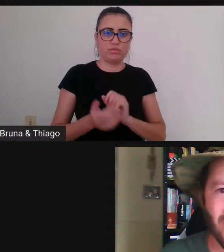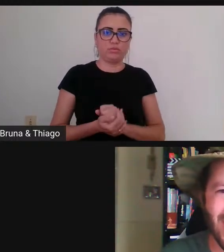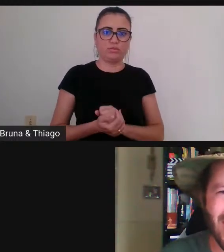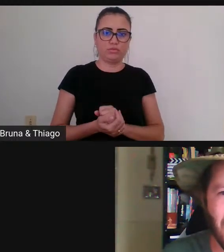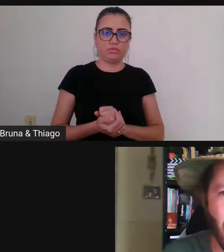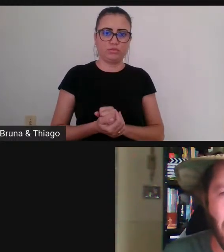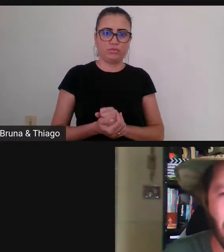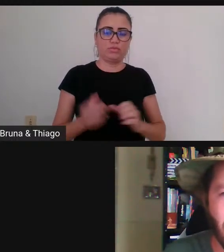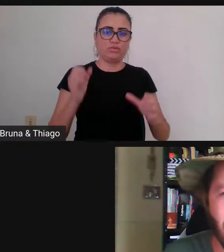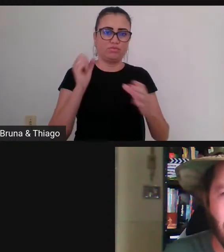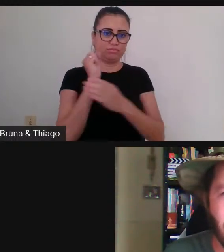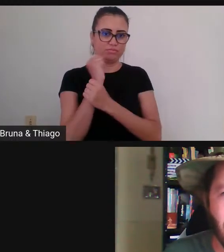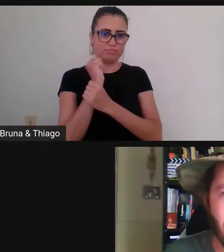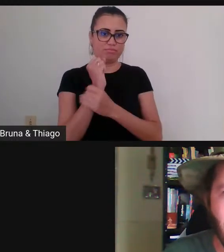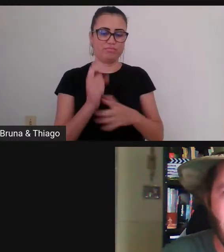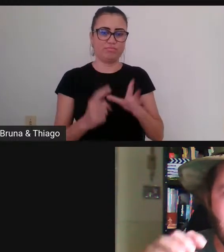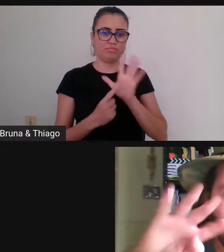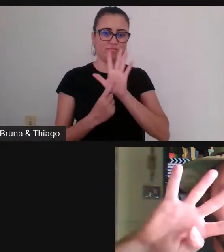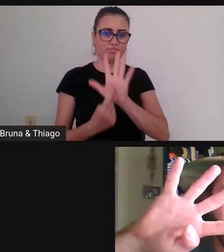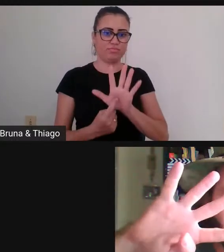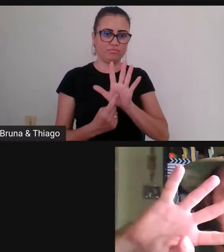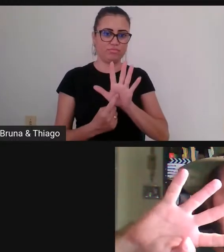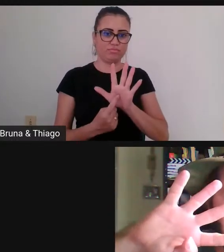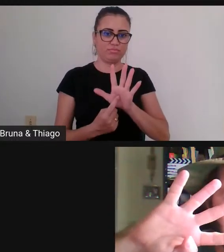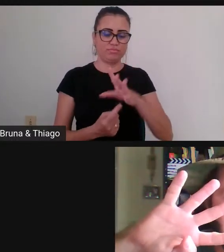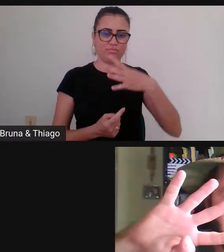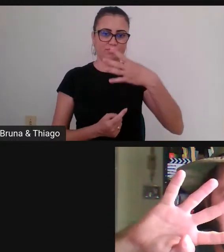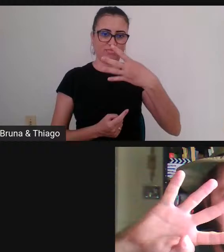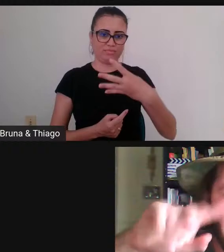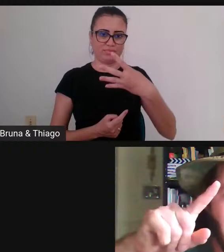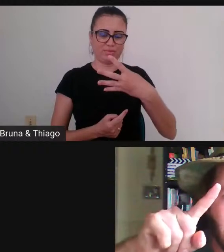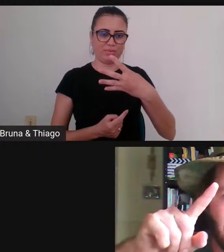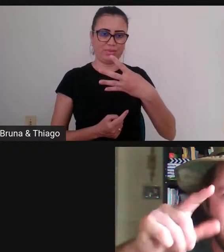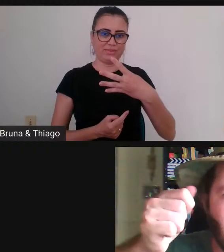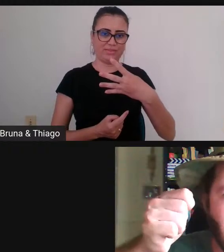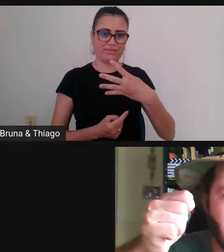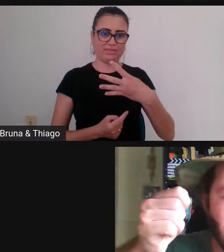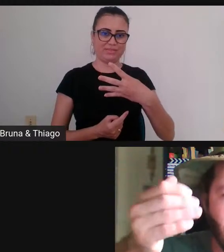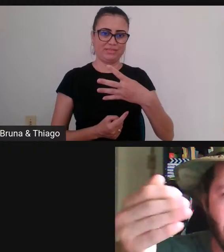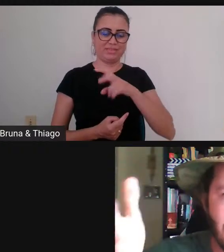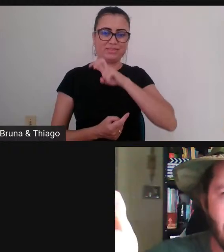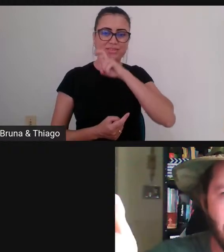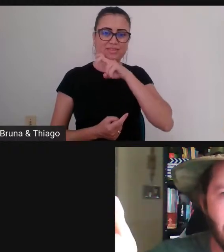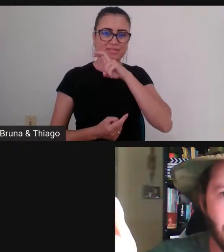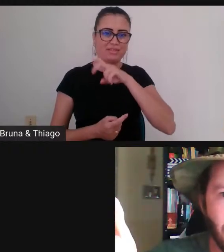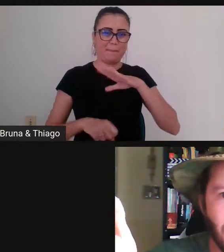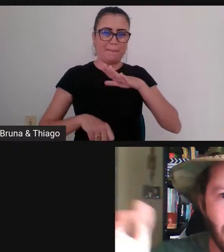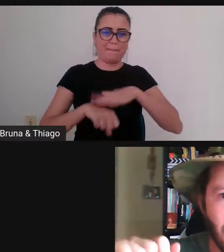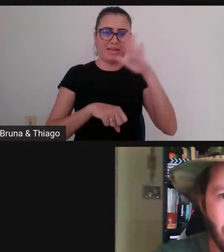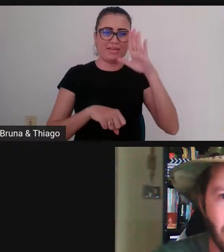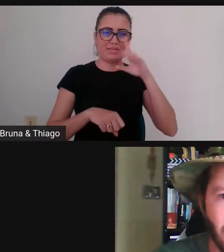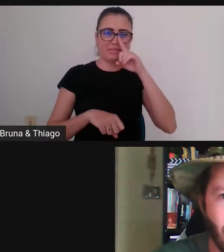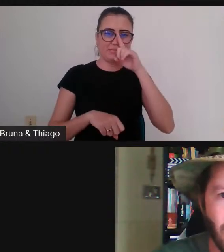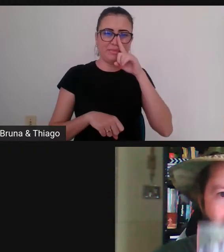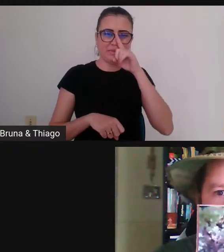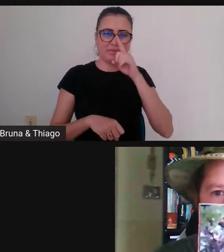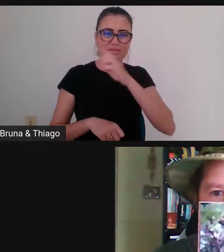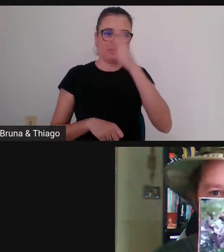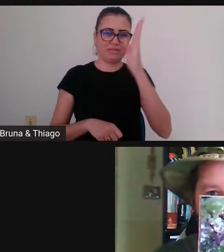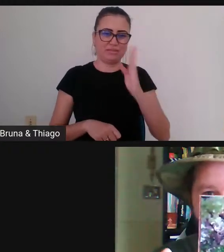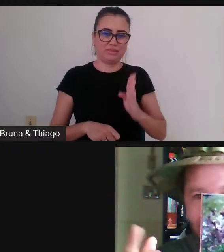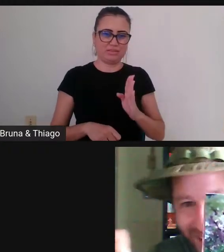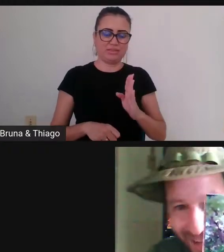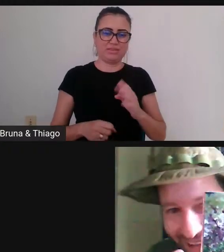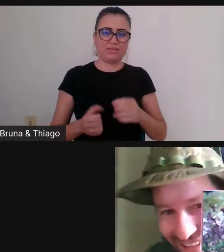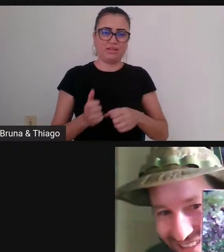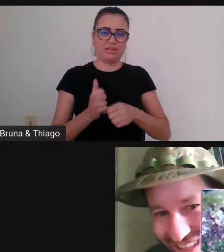estou segurando nesse exato momento as quatro serpentes mais peçonhentas do Brasil. Então, com vocês nas